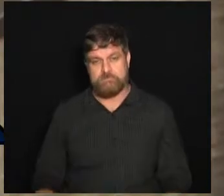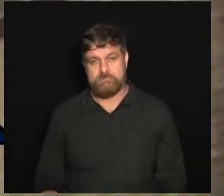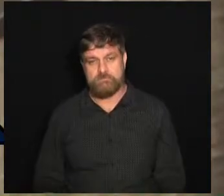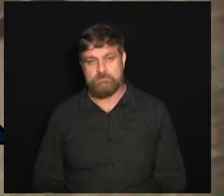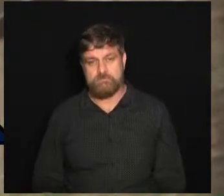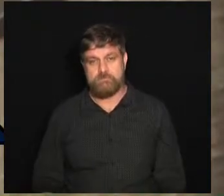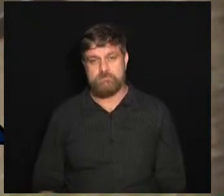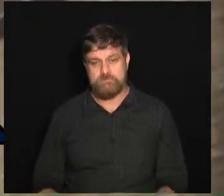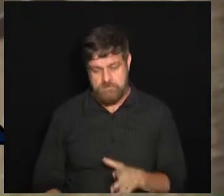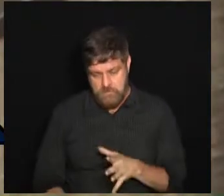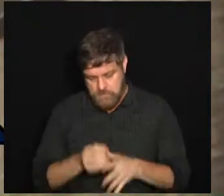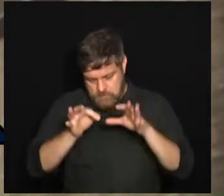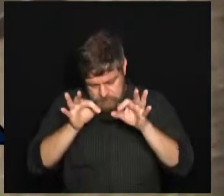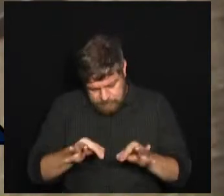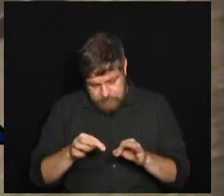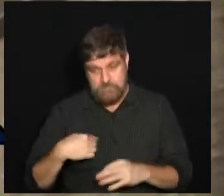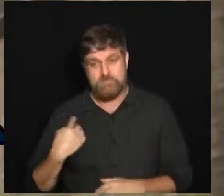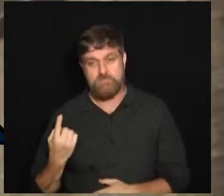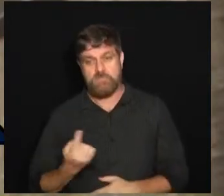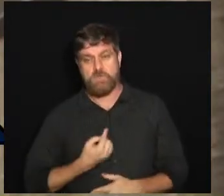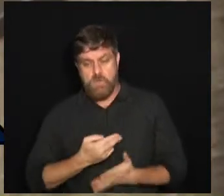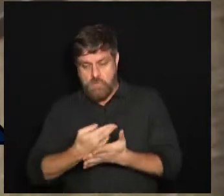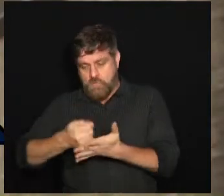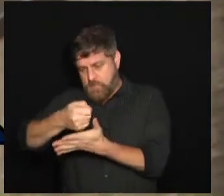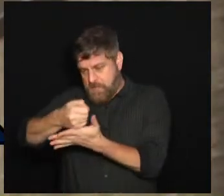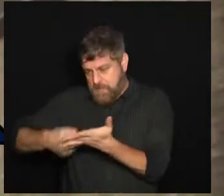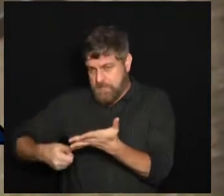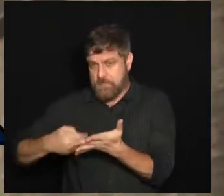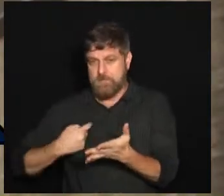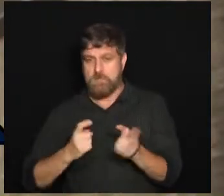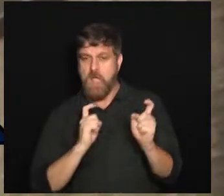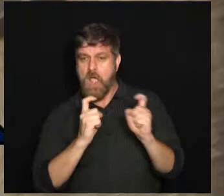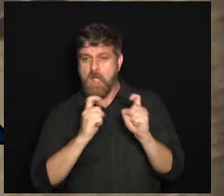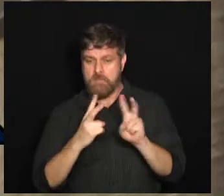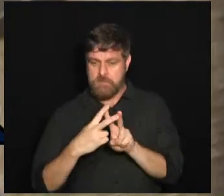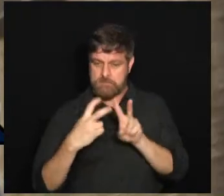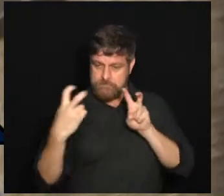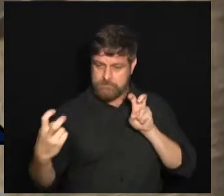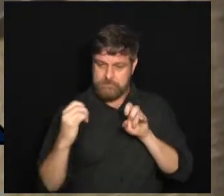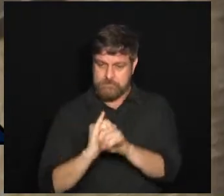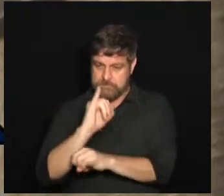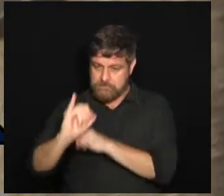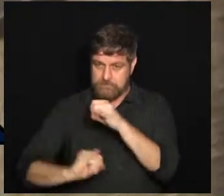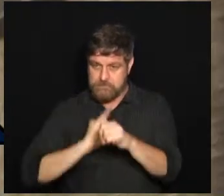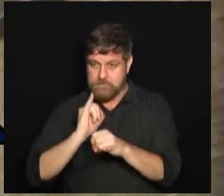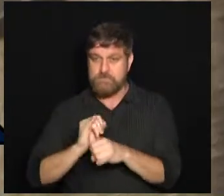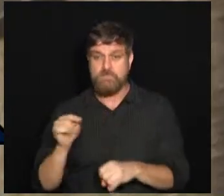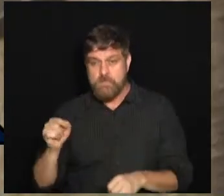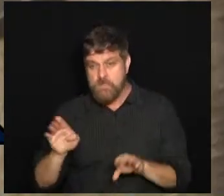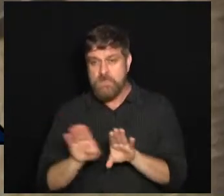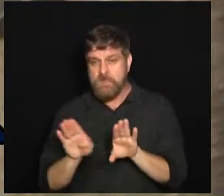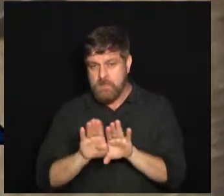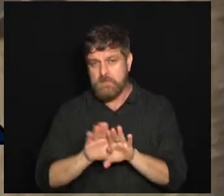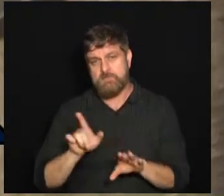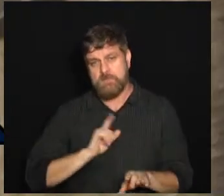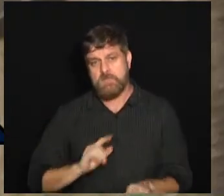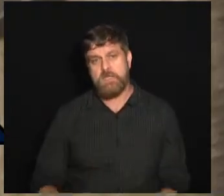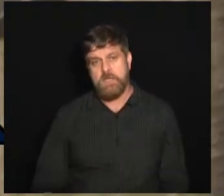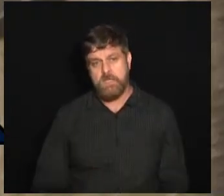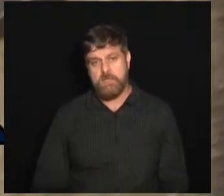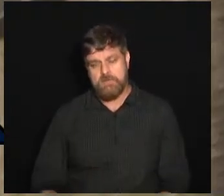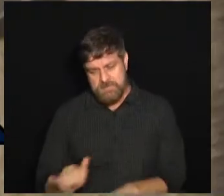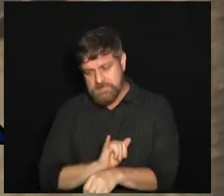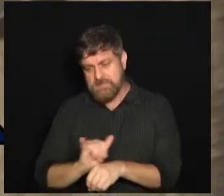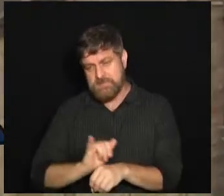está contento. Então esse requerimento de reuniões remotas é mais um instrumento para que possamos utilizar